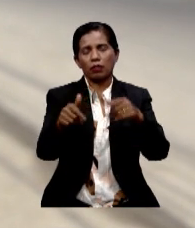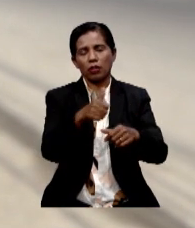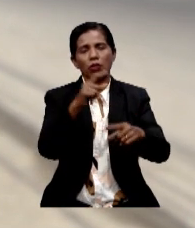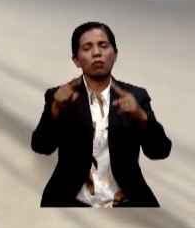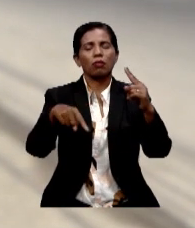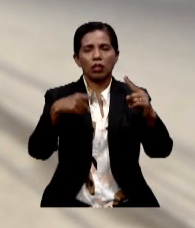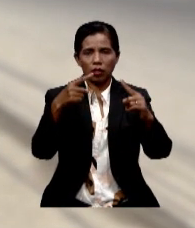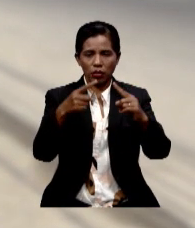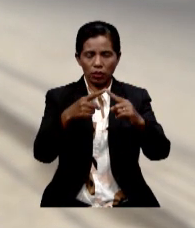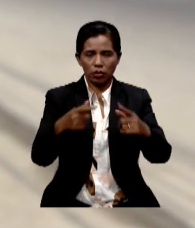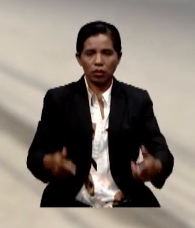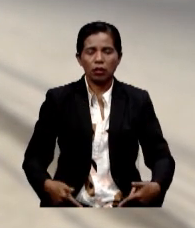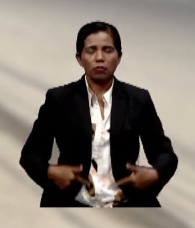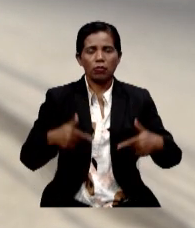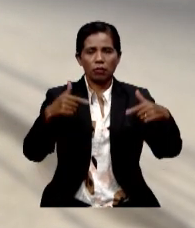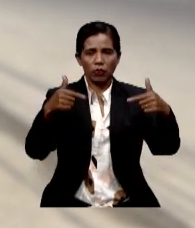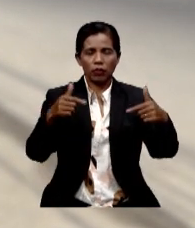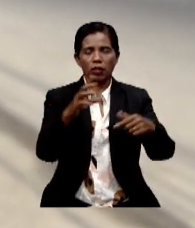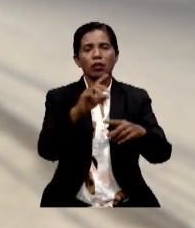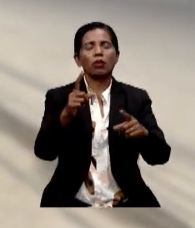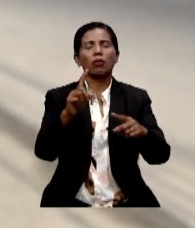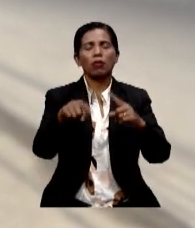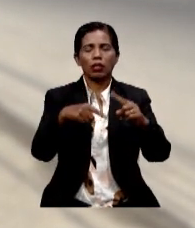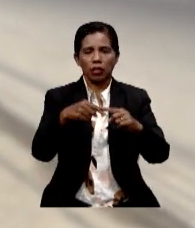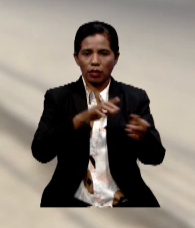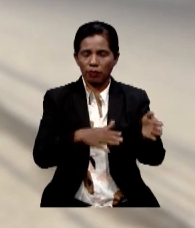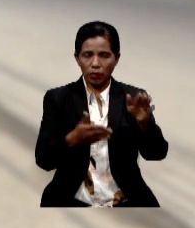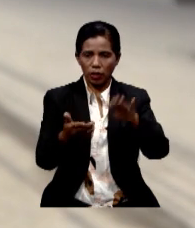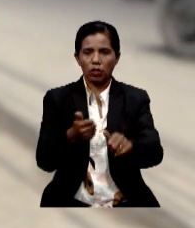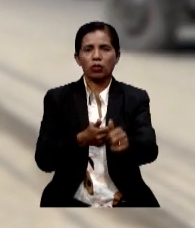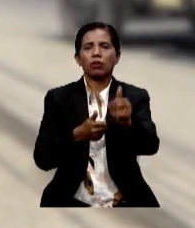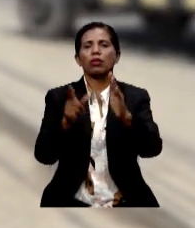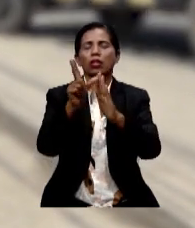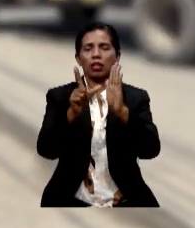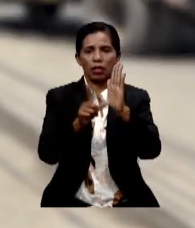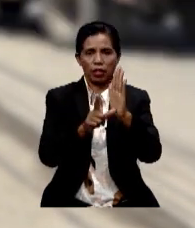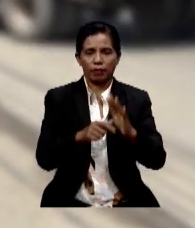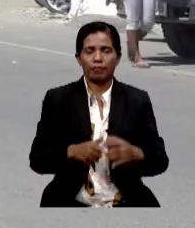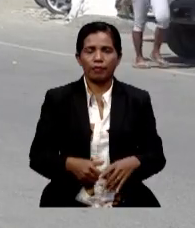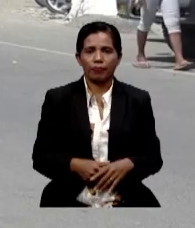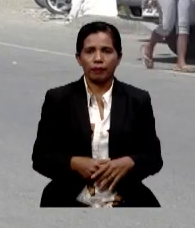quenhira, se mores no mos quenhira mate, tuir lei nilalau.